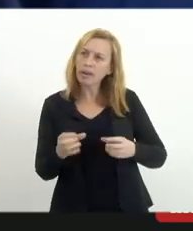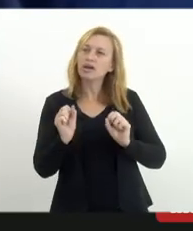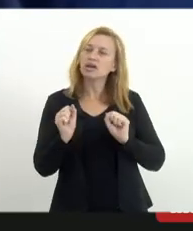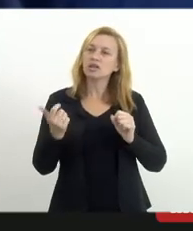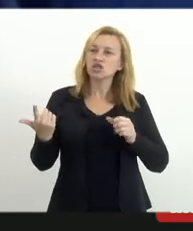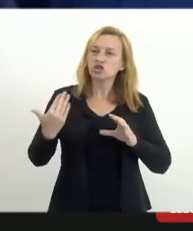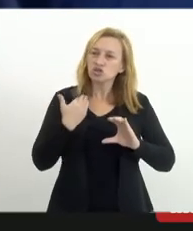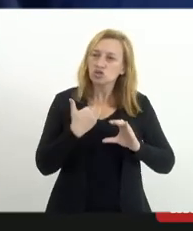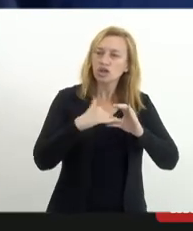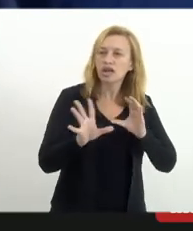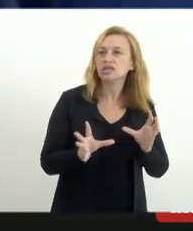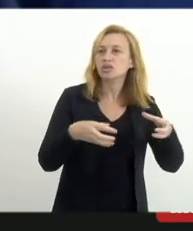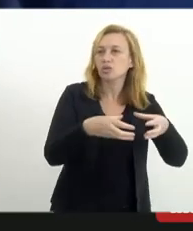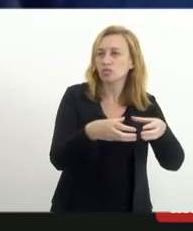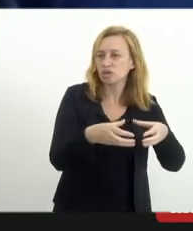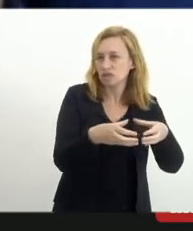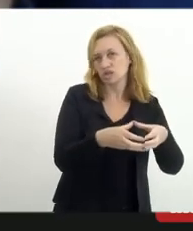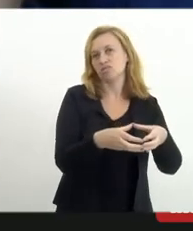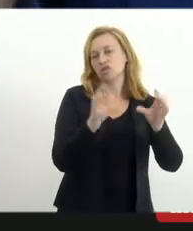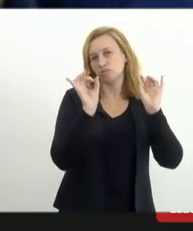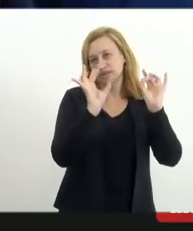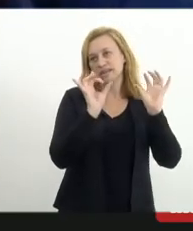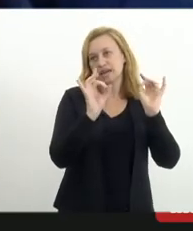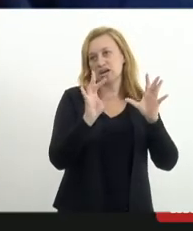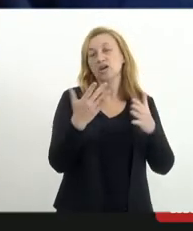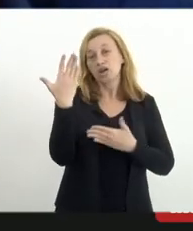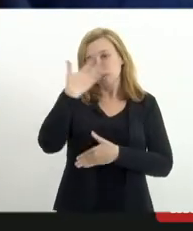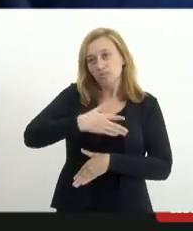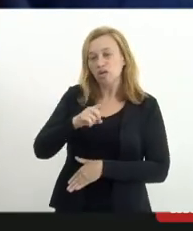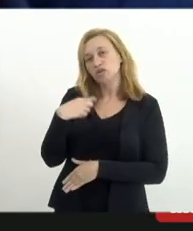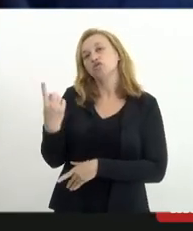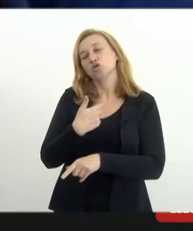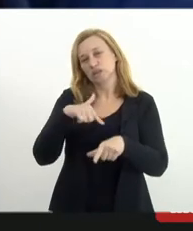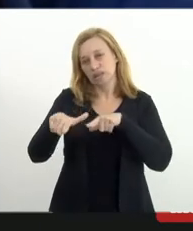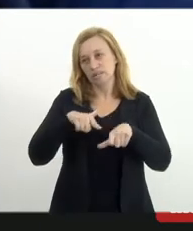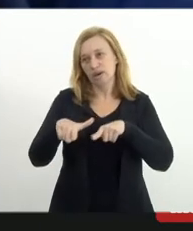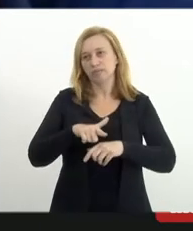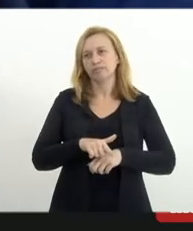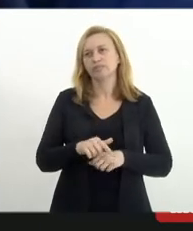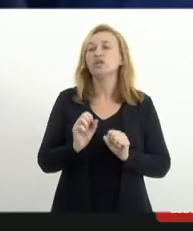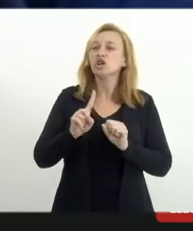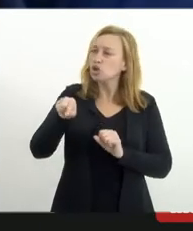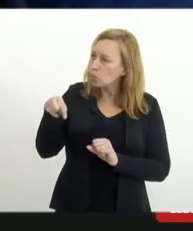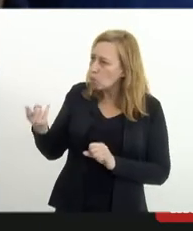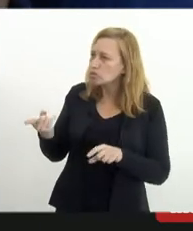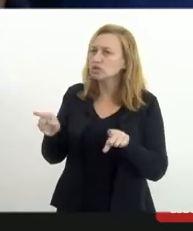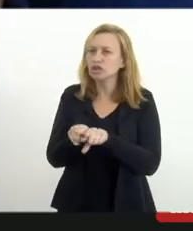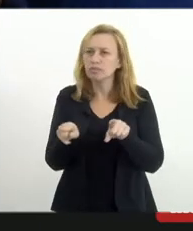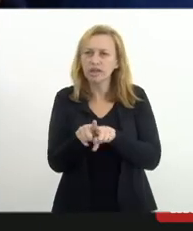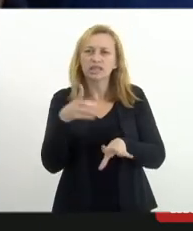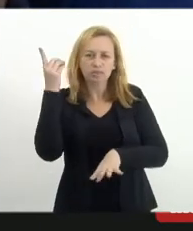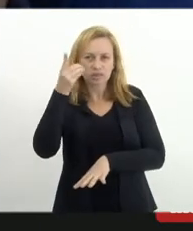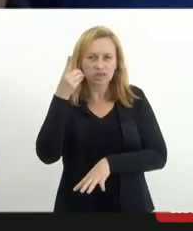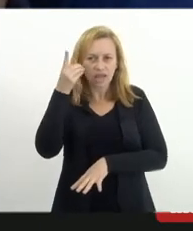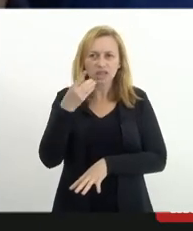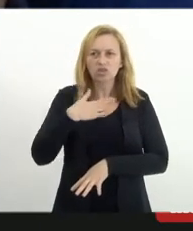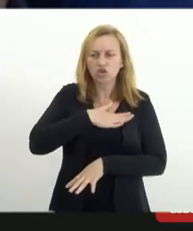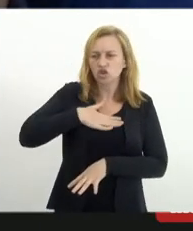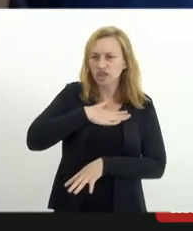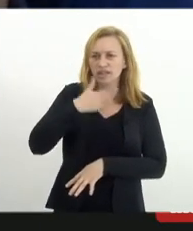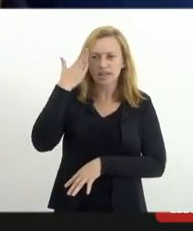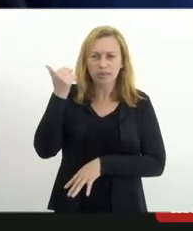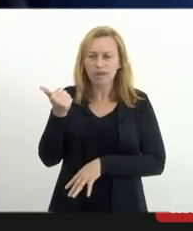comissão, como instrumento da comissão e prova dos nossos trabalhos. E, por outro lado, deputado, eu só gostaria de